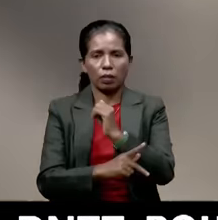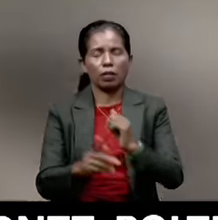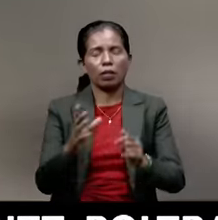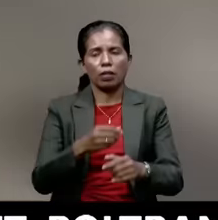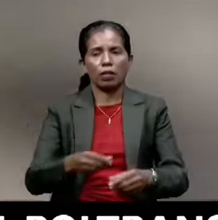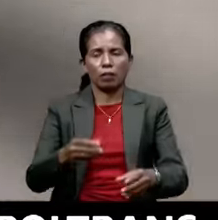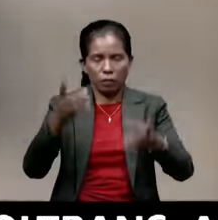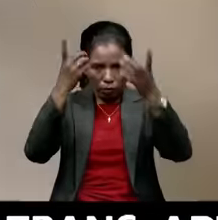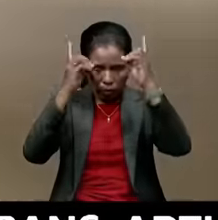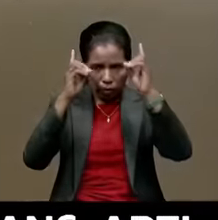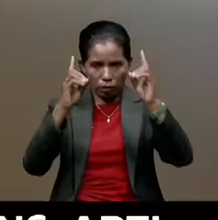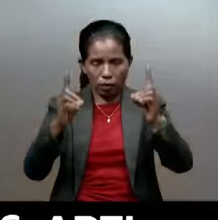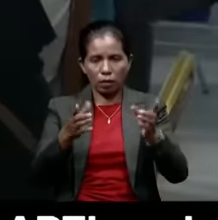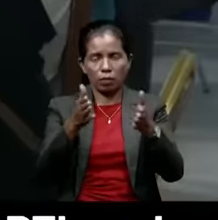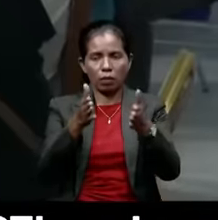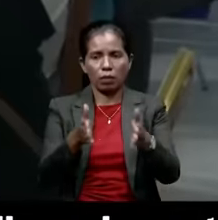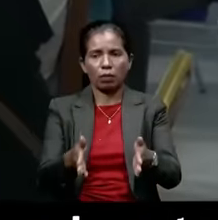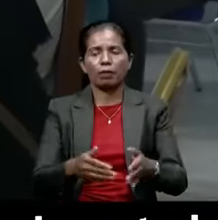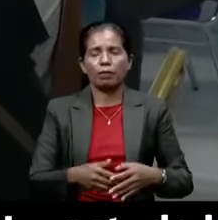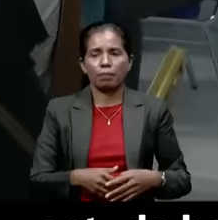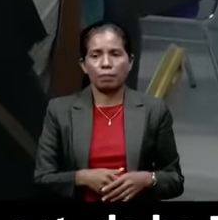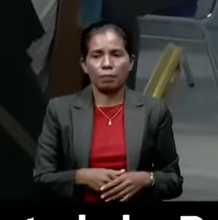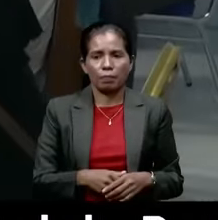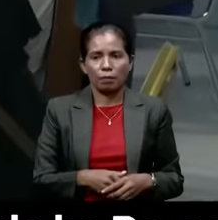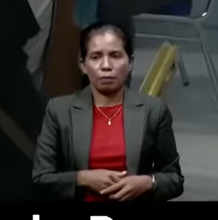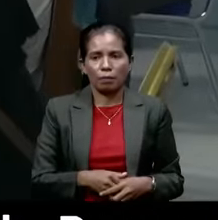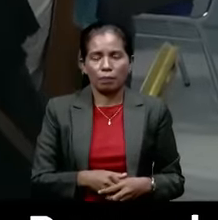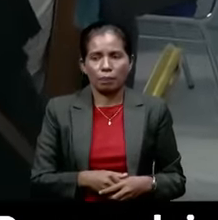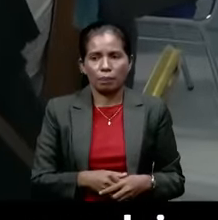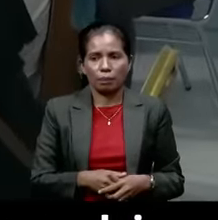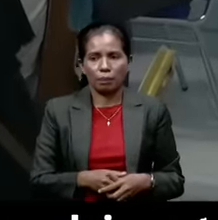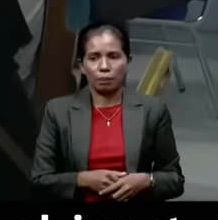fote decisão o de halot mate isin Santina de Jesus, Marito da Costa, GMN.